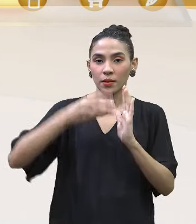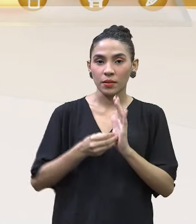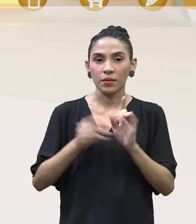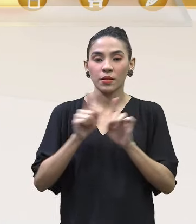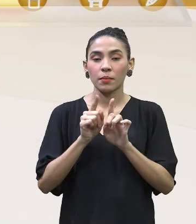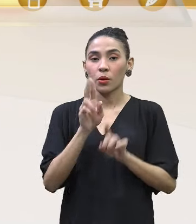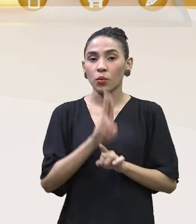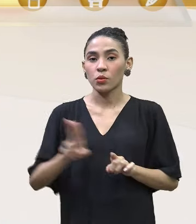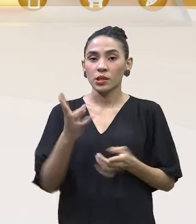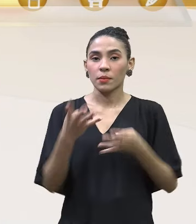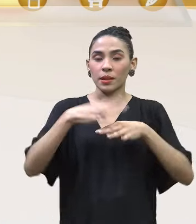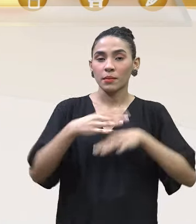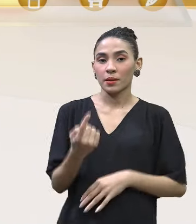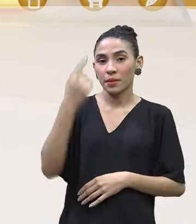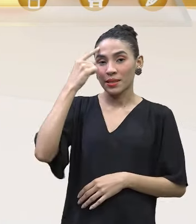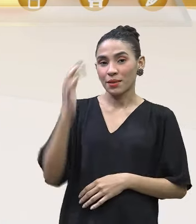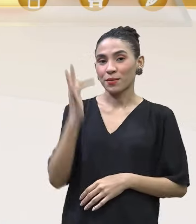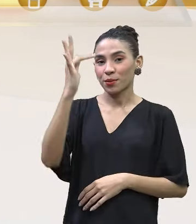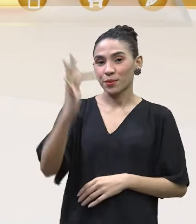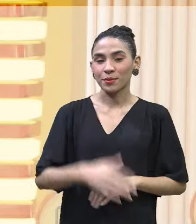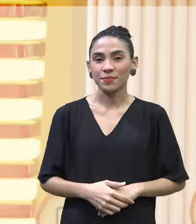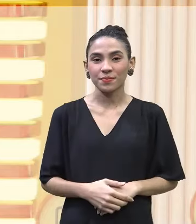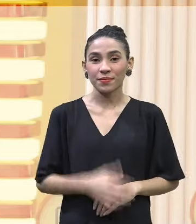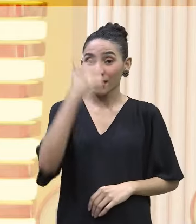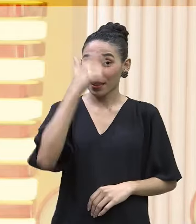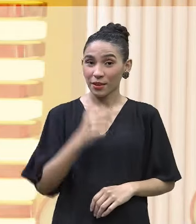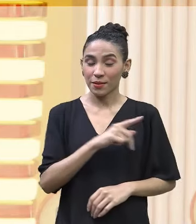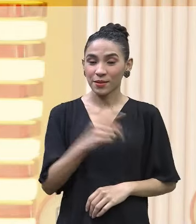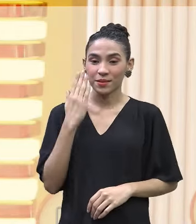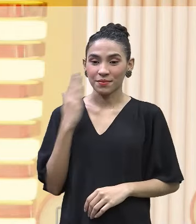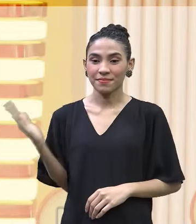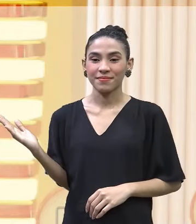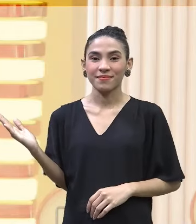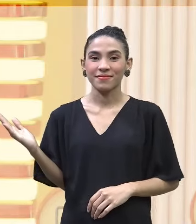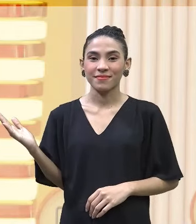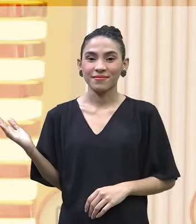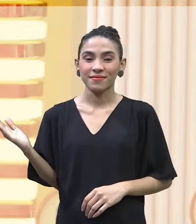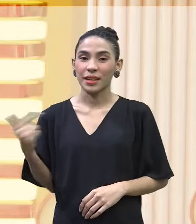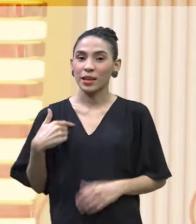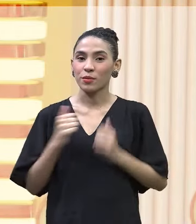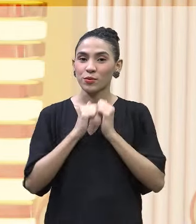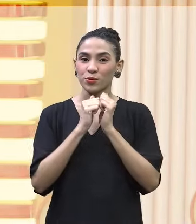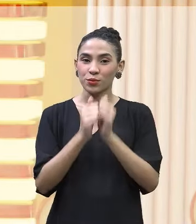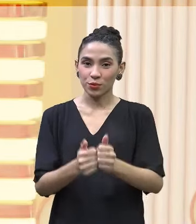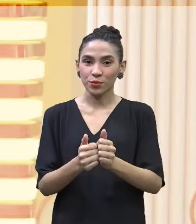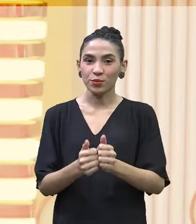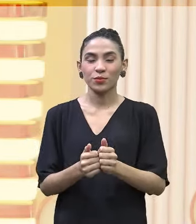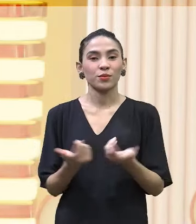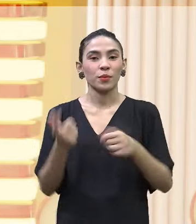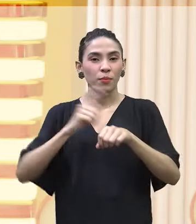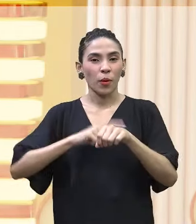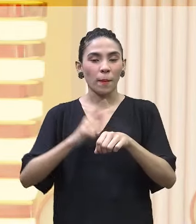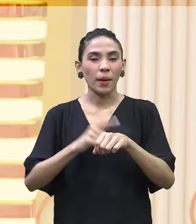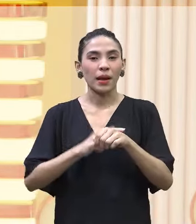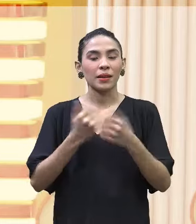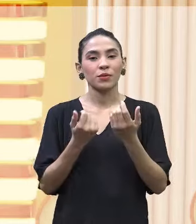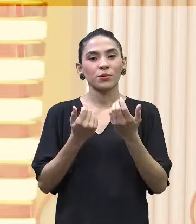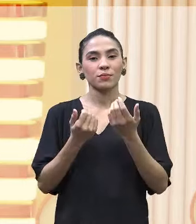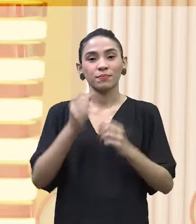a matemática para pensar o futuro Sou professora Simone Silva e estarei por aqui alguns momentos compartilhando